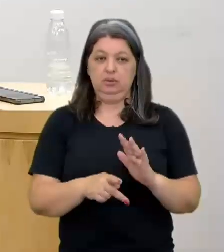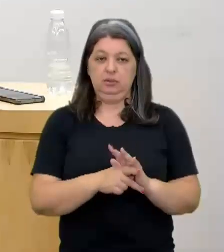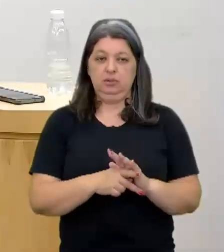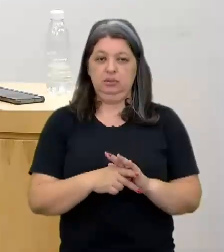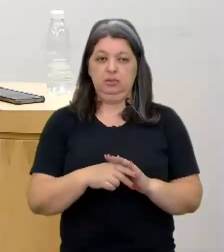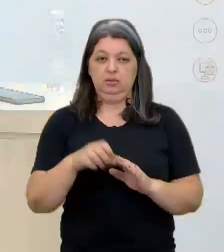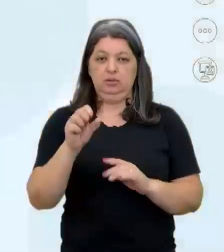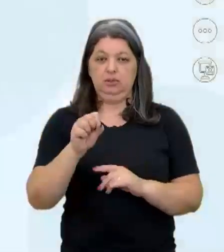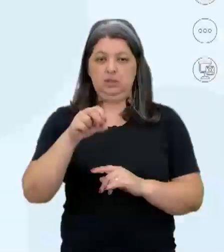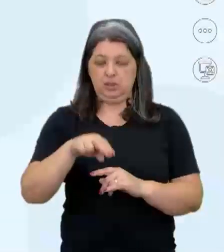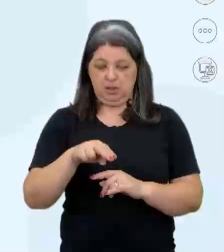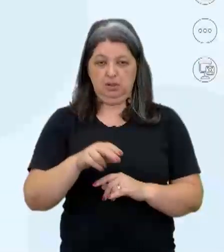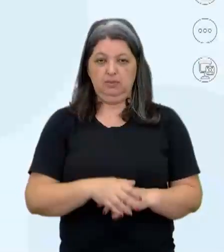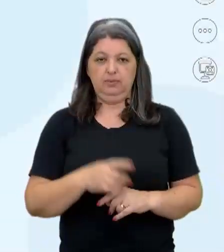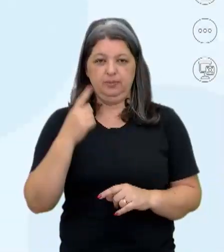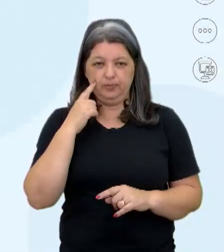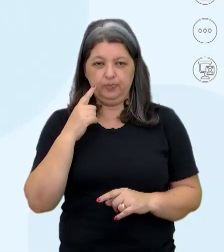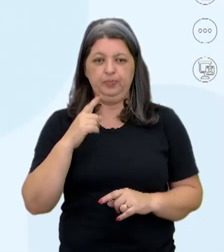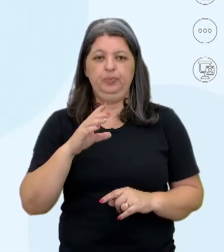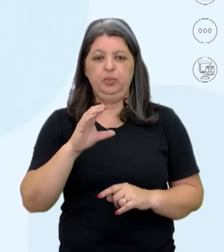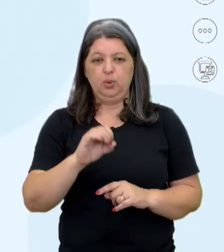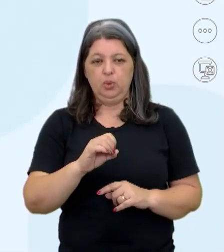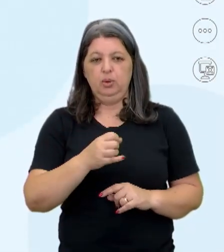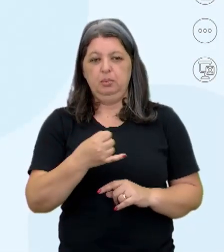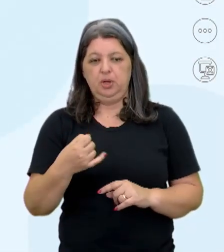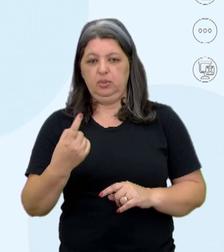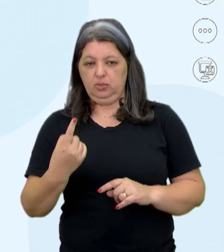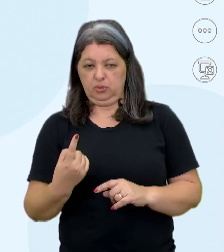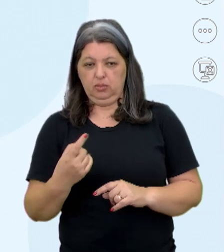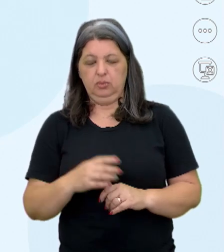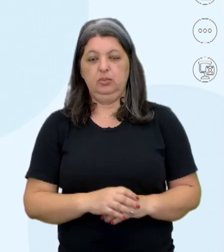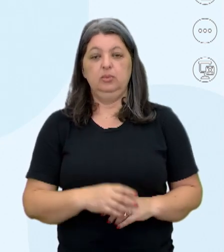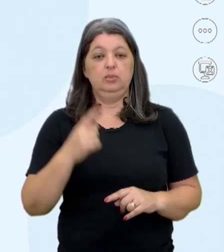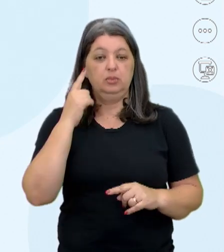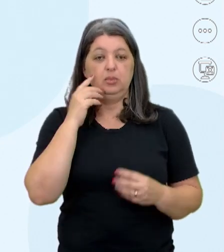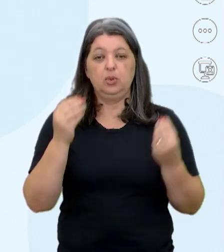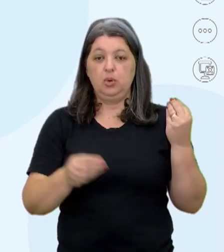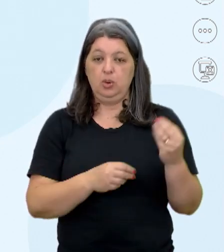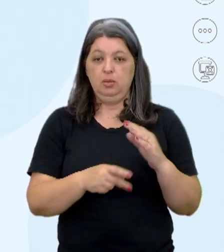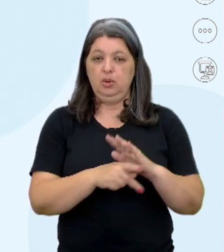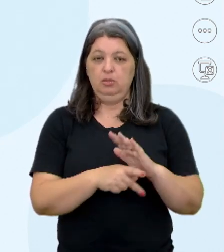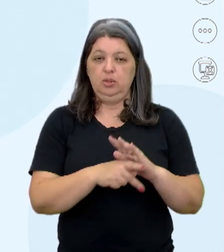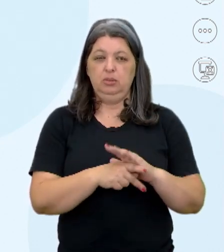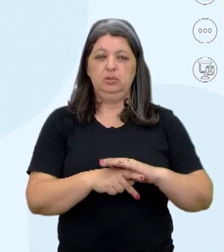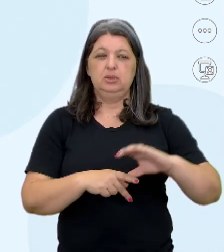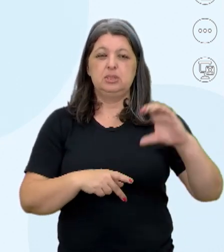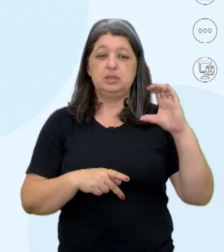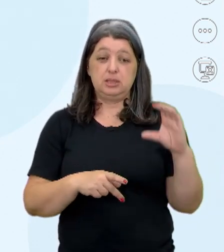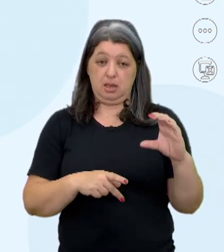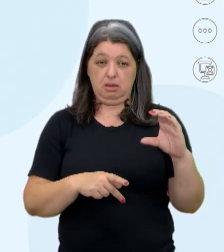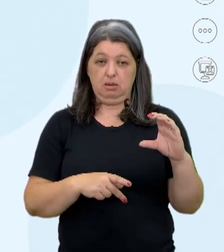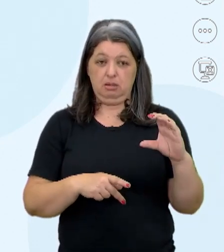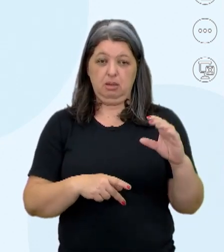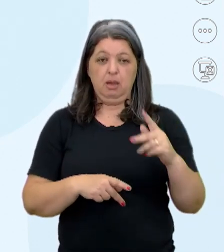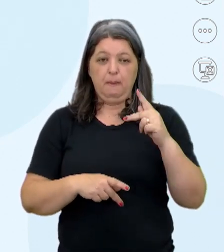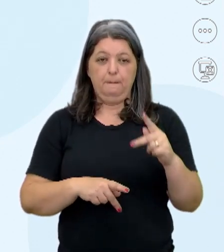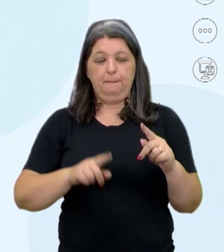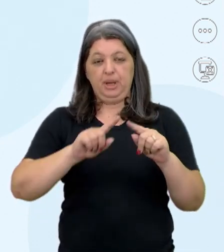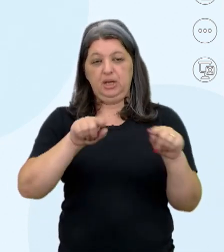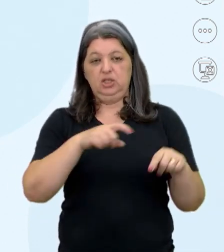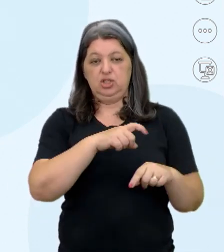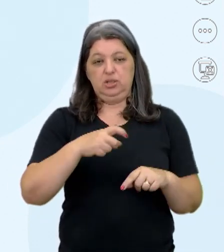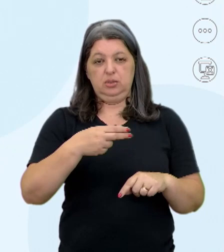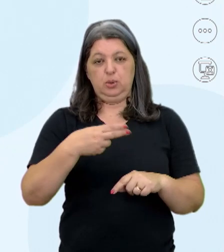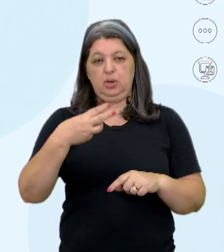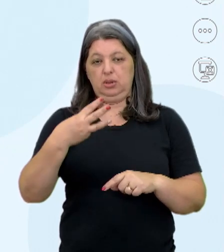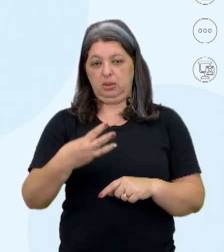seno, tá em vermelho, vai no 1 e no menos 1, né? Só que agora eu quero que você pense na função C, no item C, P de x igual a